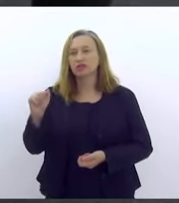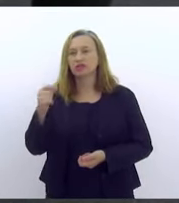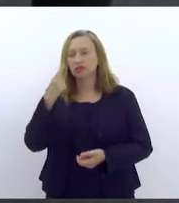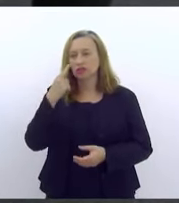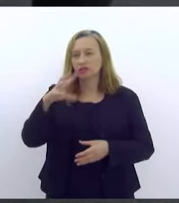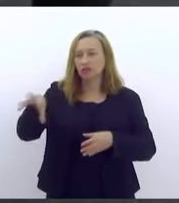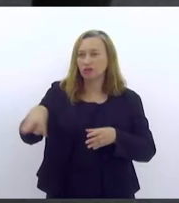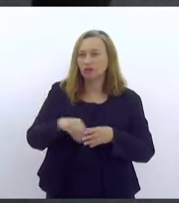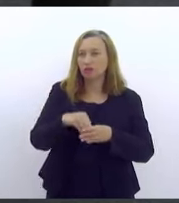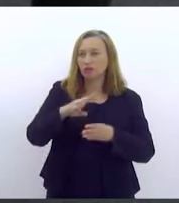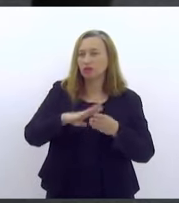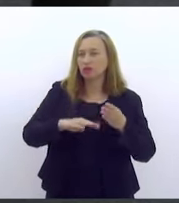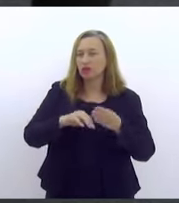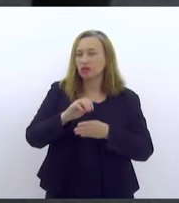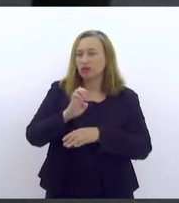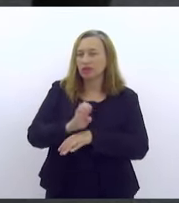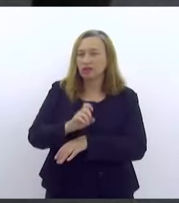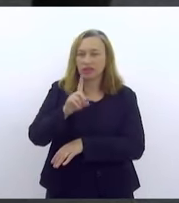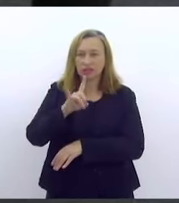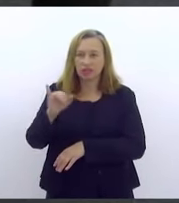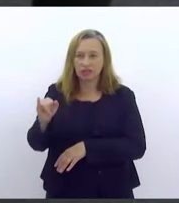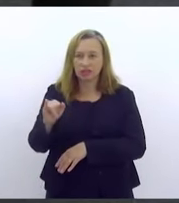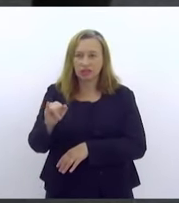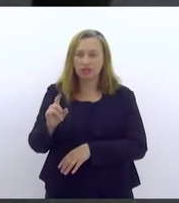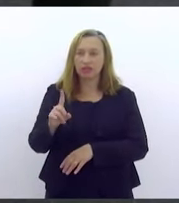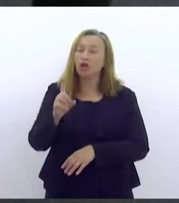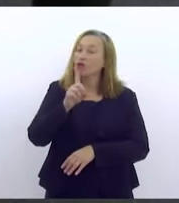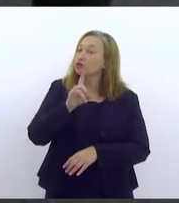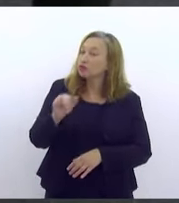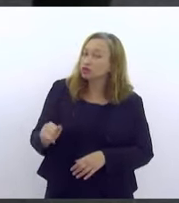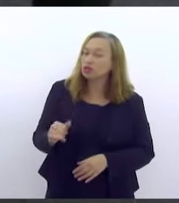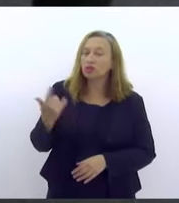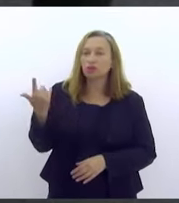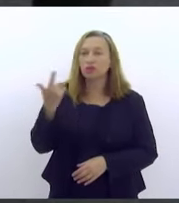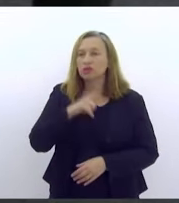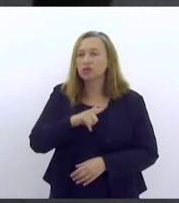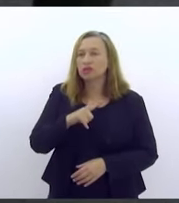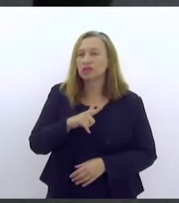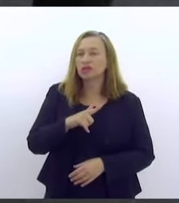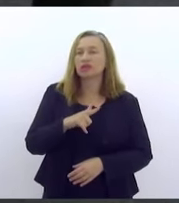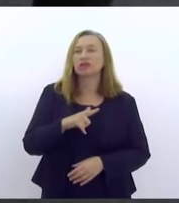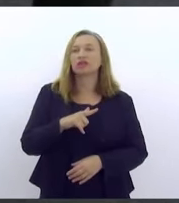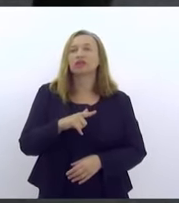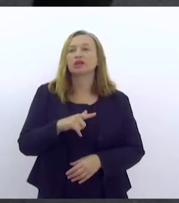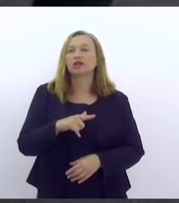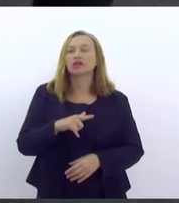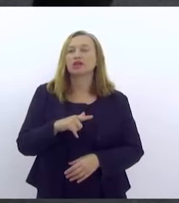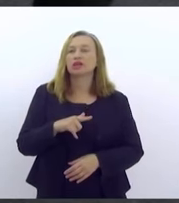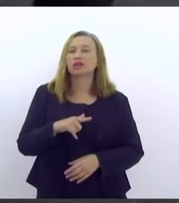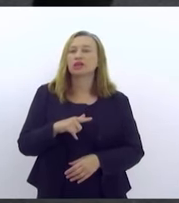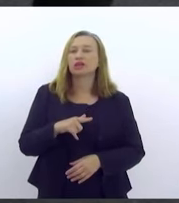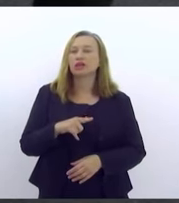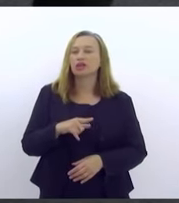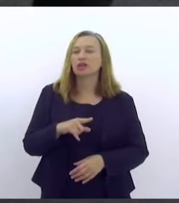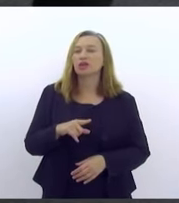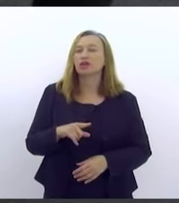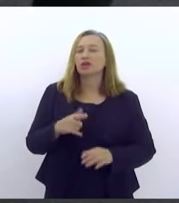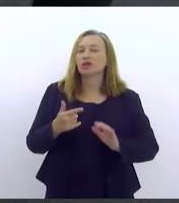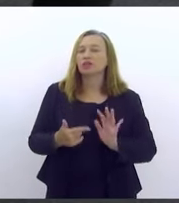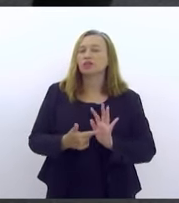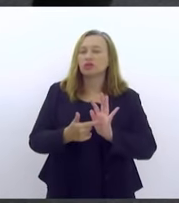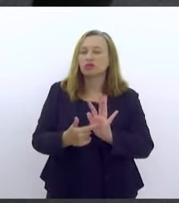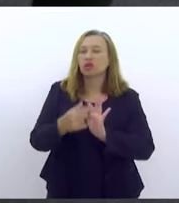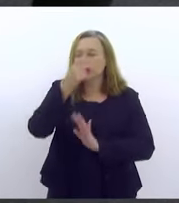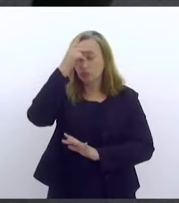que é simplesmente uma data. É uma data que a gente consegue trazer ali à tona aquilo que não é muito do conhecimento